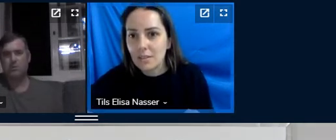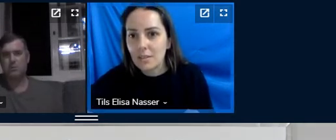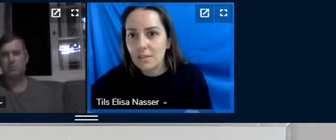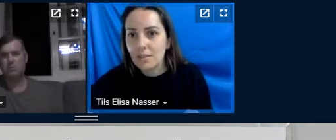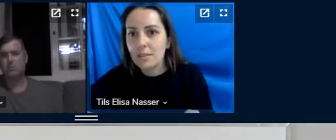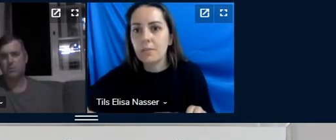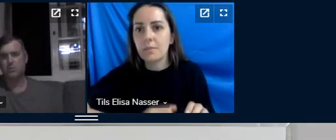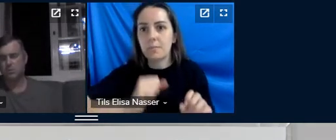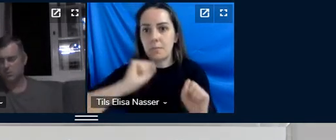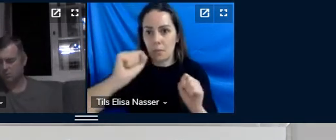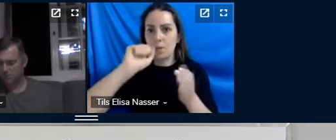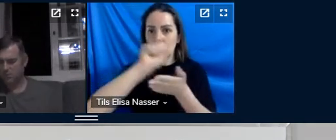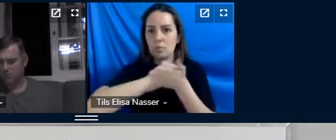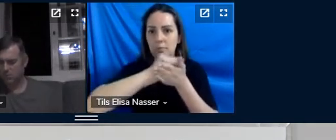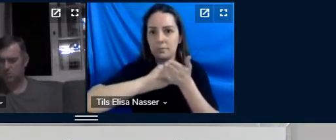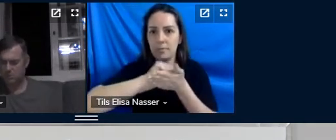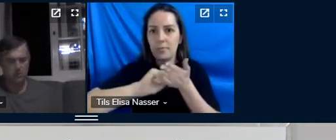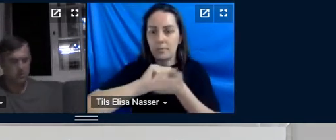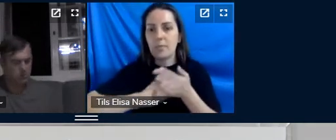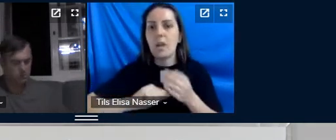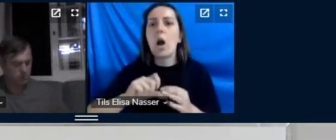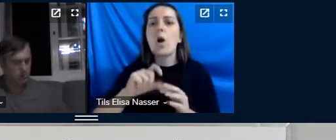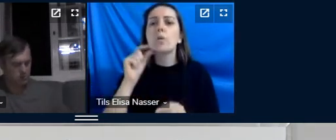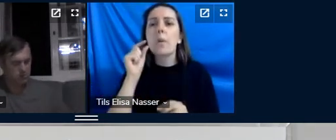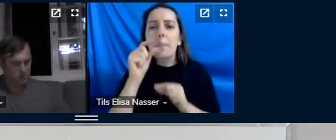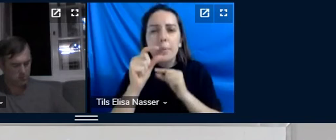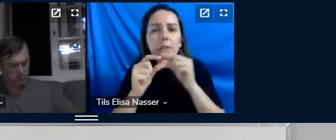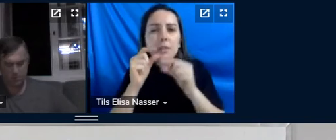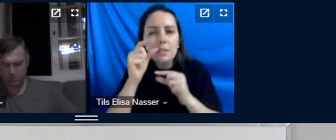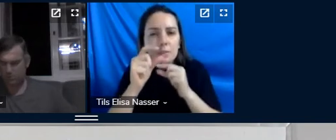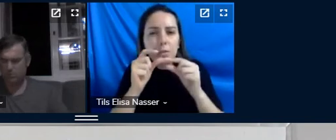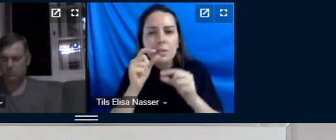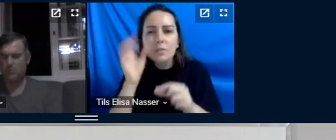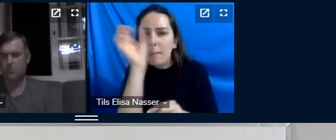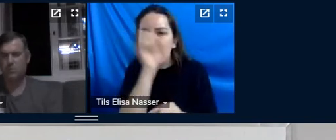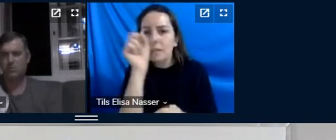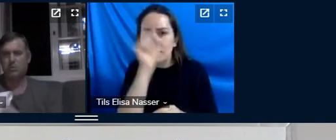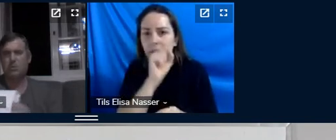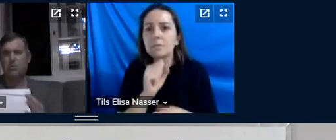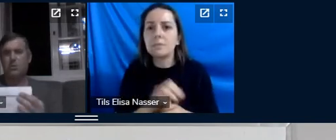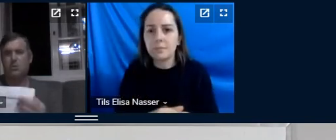Aos pouquinhos vai caindo as fichas. Vamos fazer então o outro.